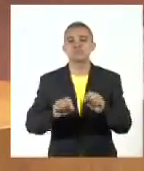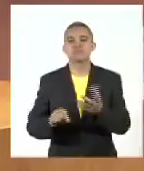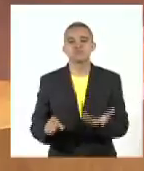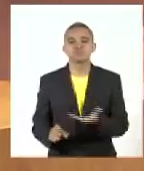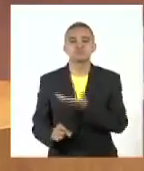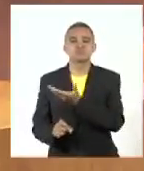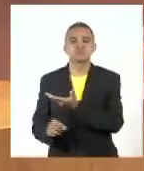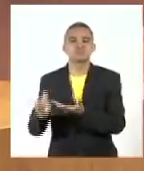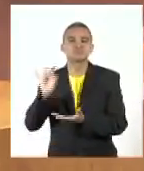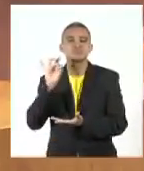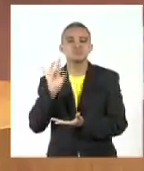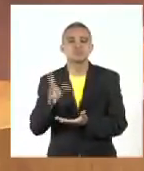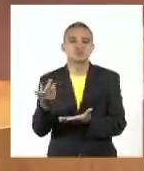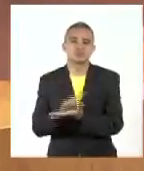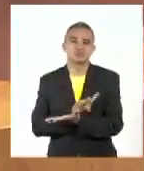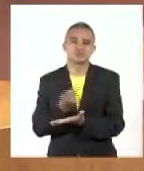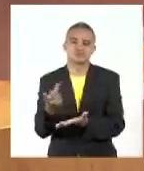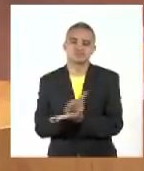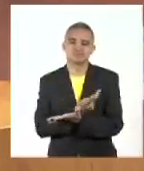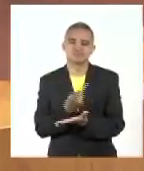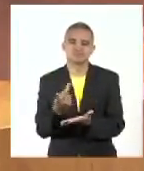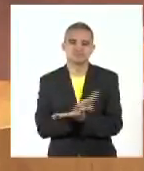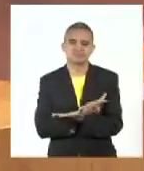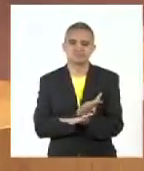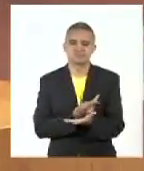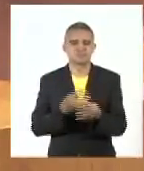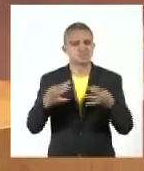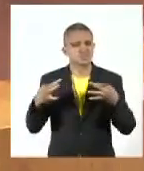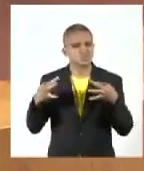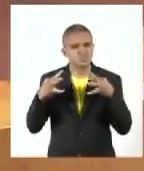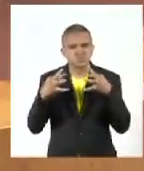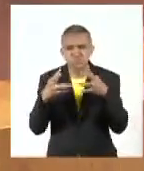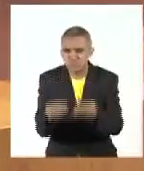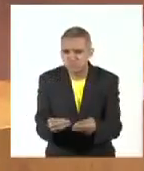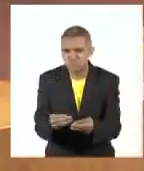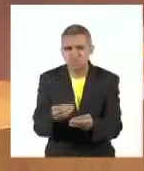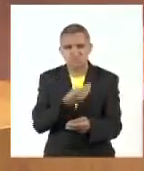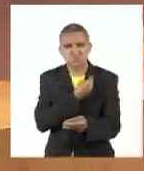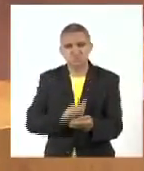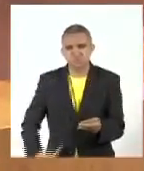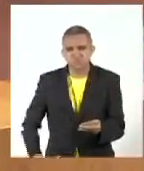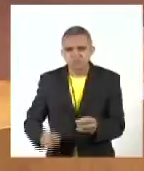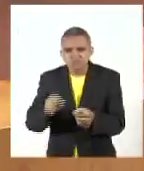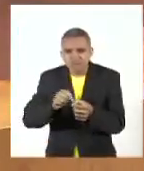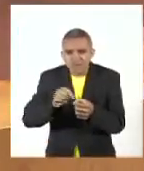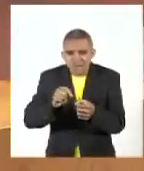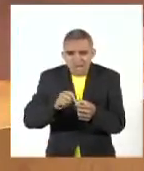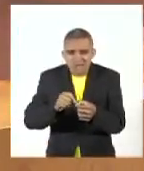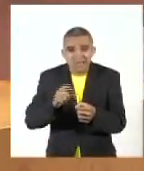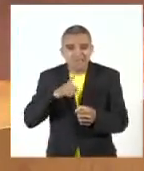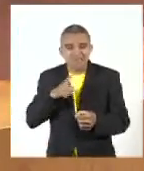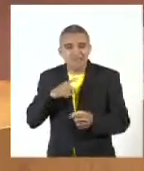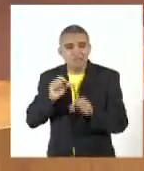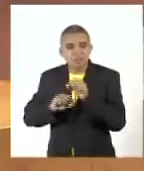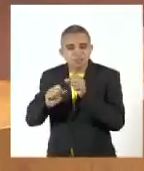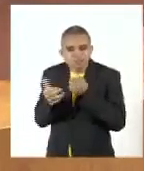seja de correto. Tudo que faz, cada ação que toma, tem alguma coisa por